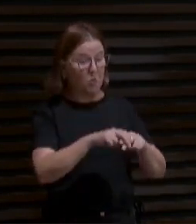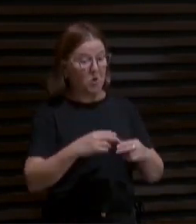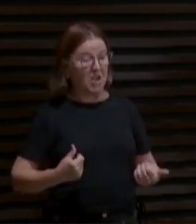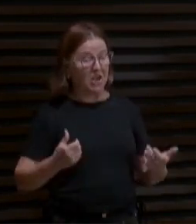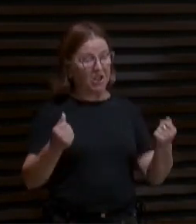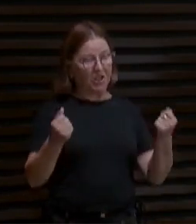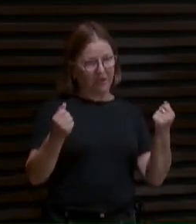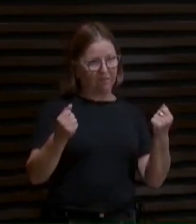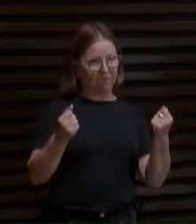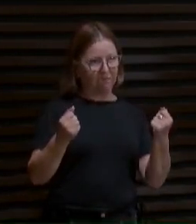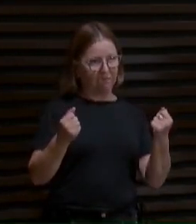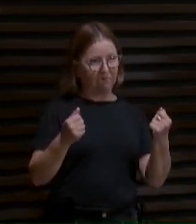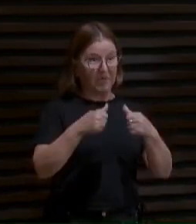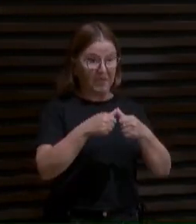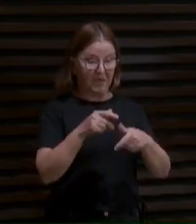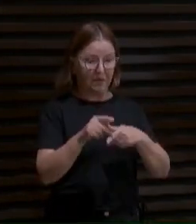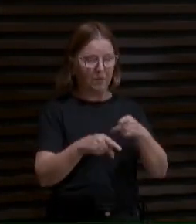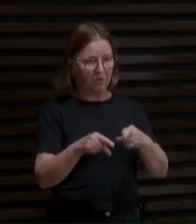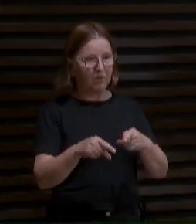E essa gente está na igreja.